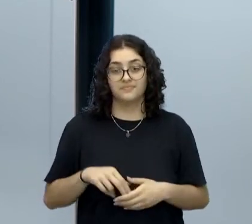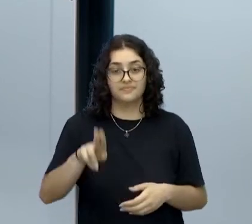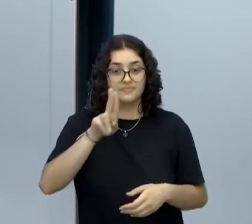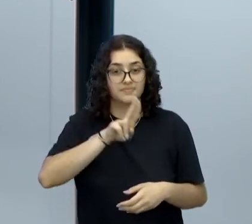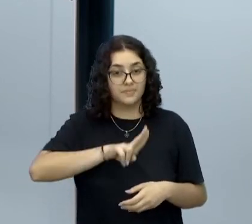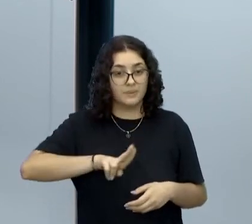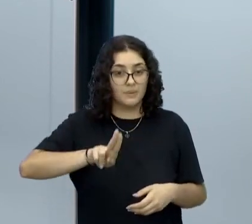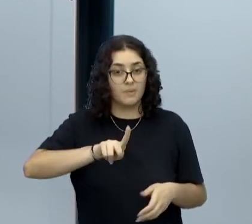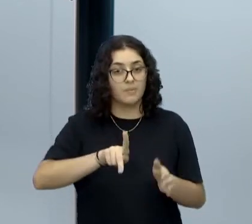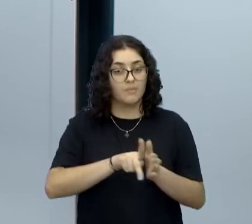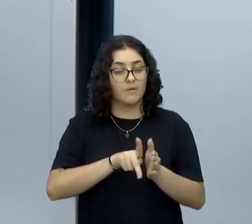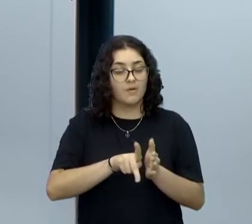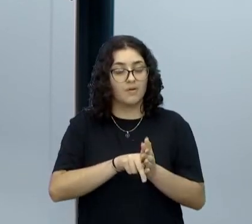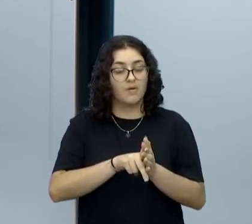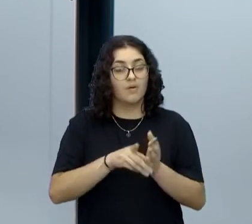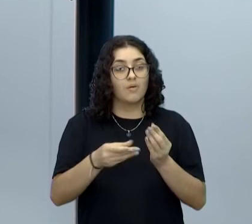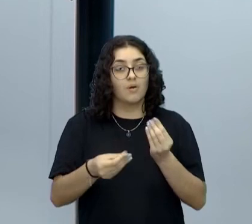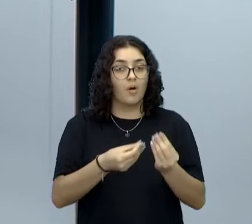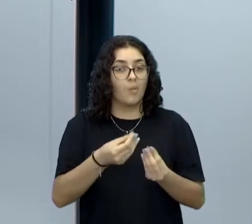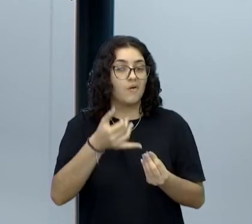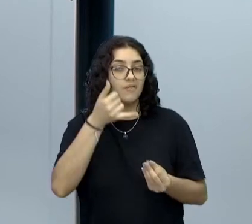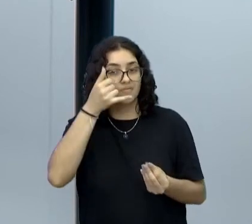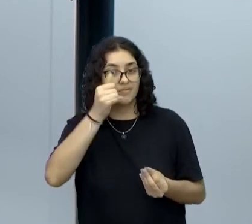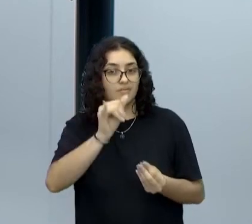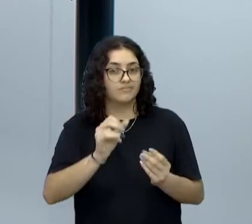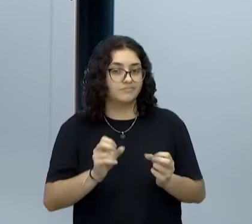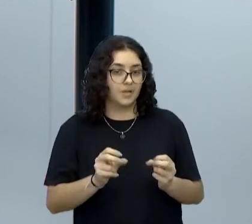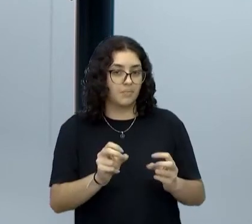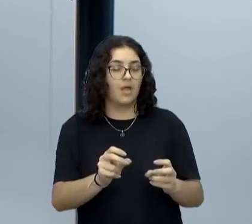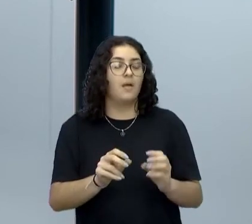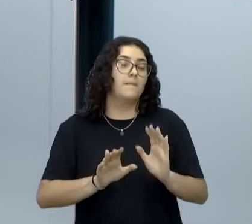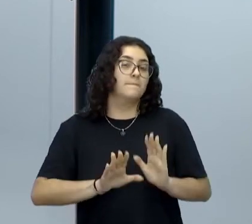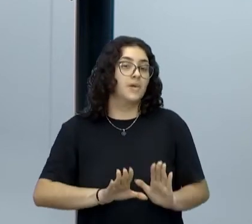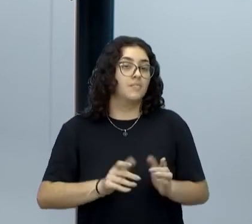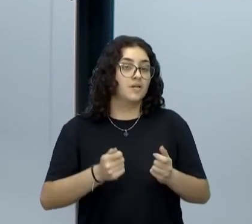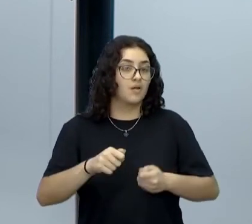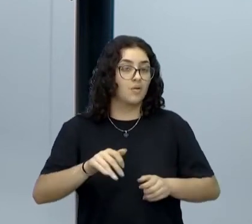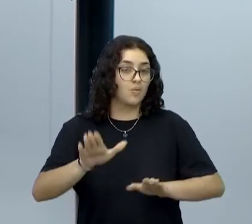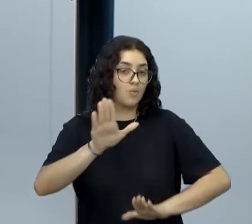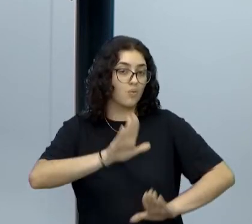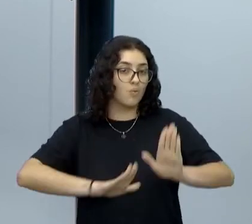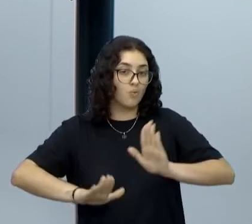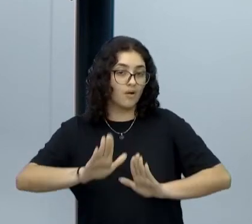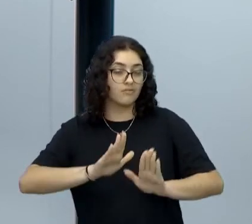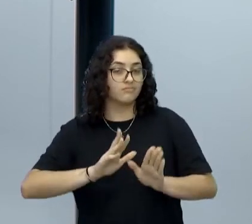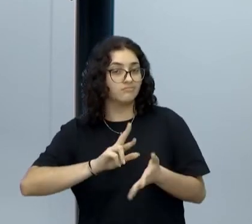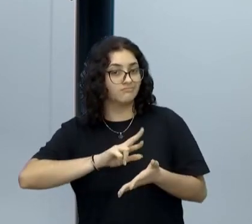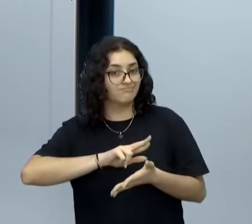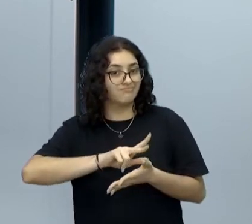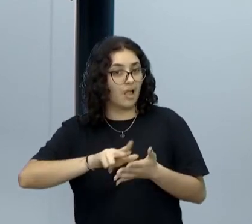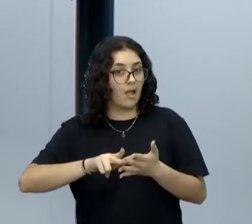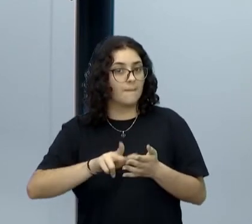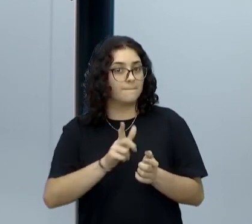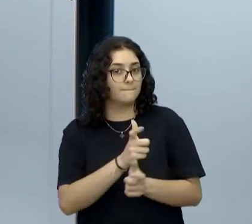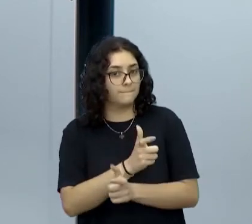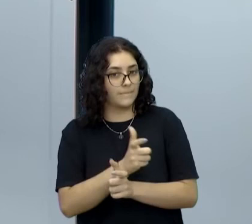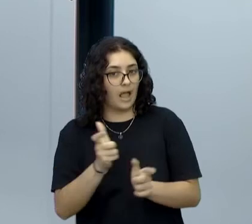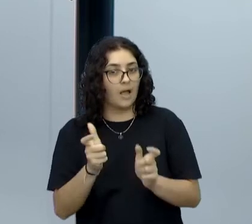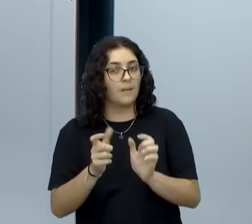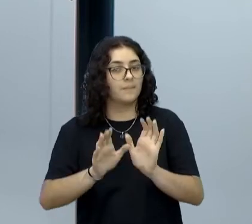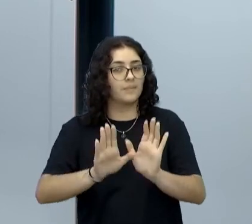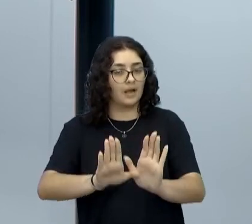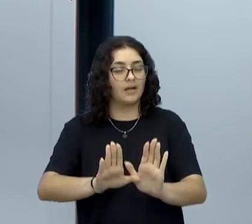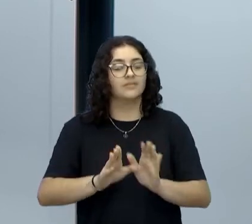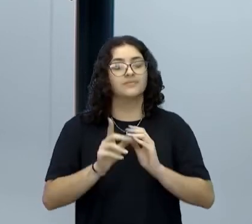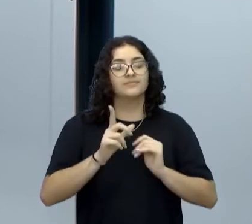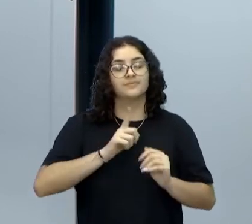uso sem agrotóxicos, mas aí precisa de alguns cuidados maiores. Mas a gente está